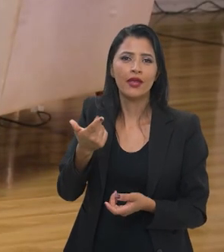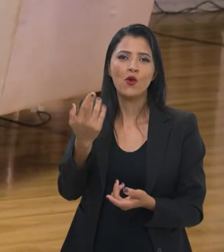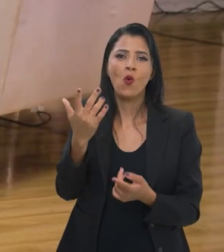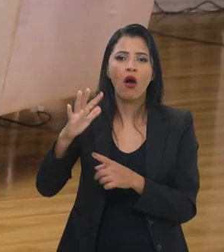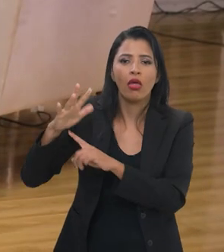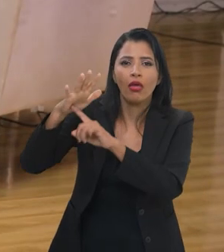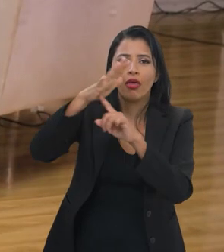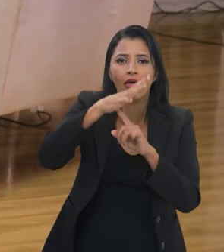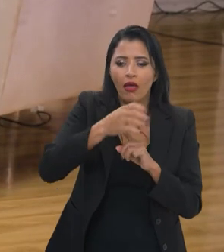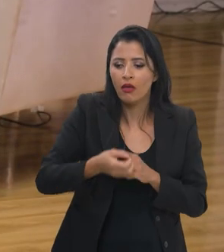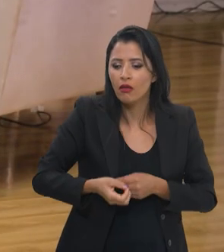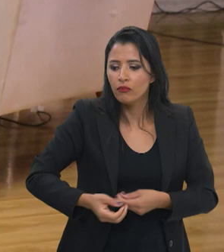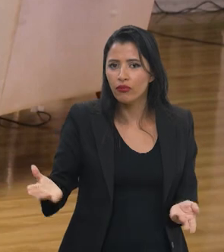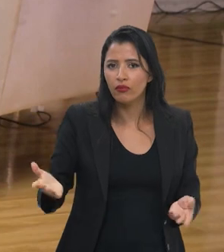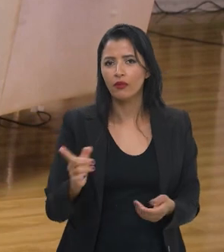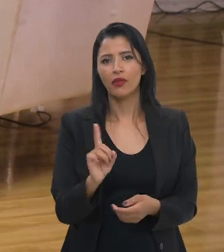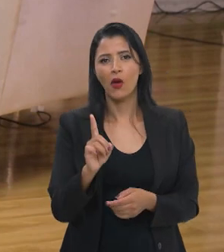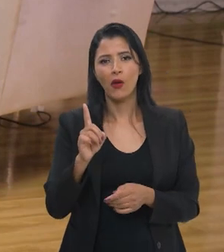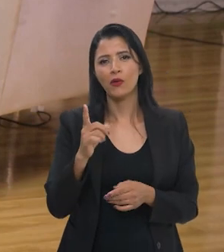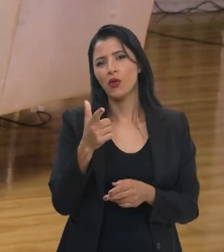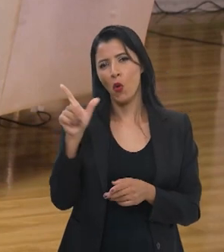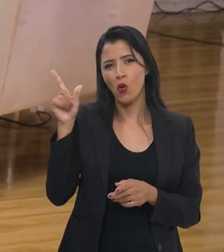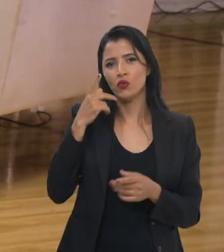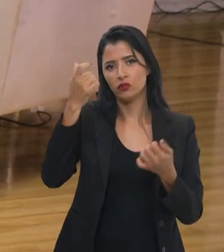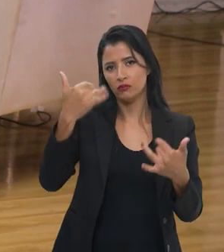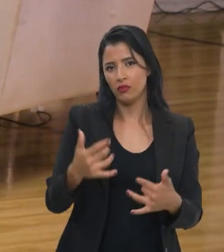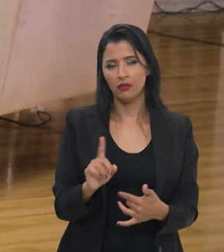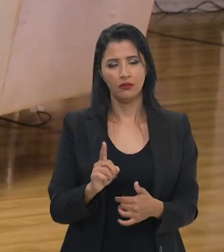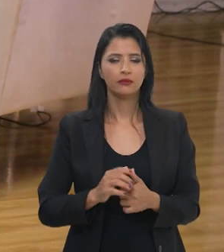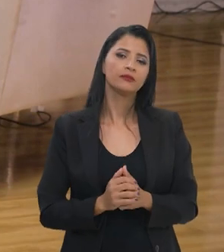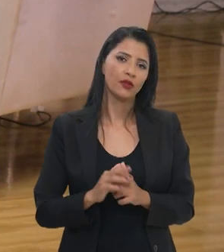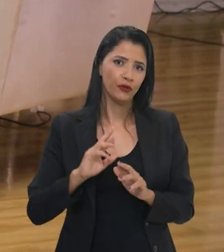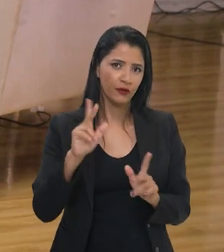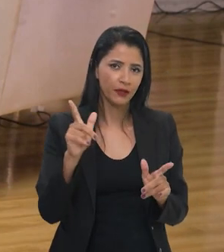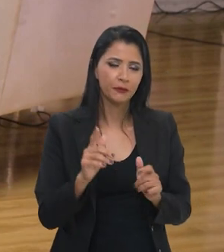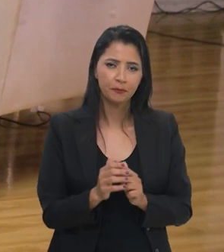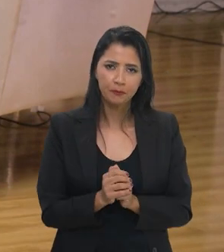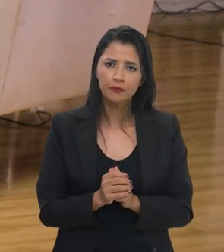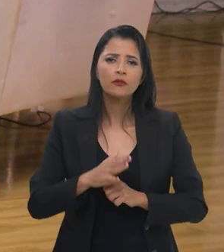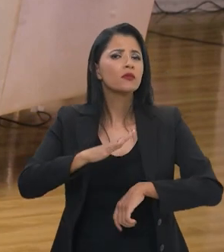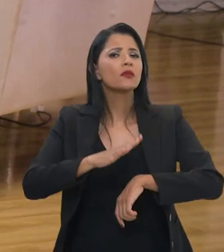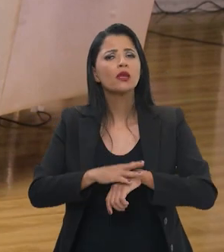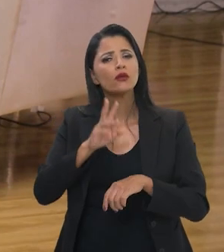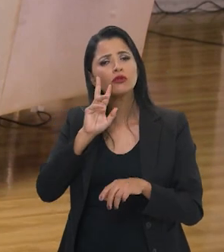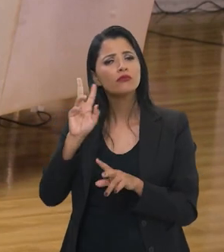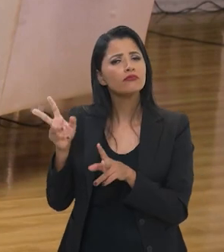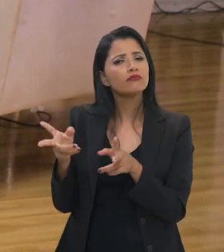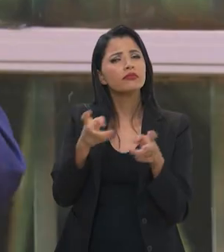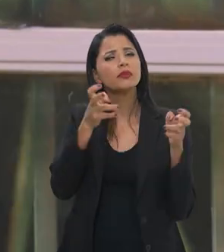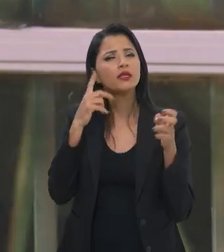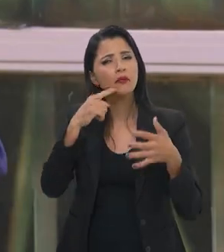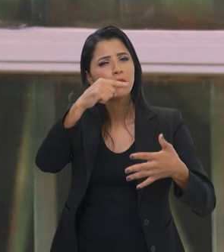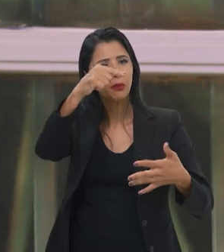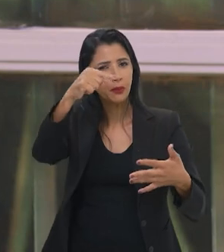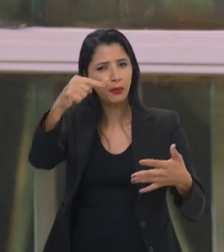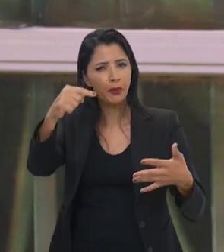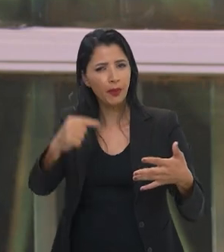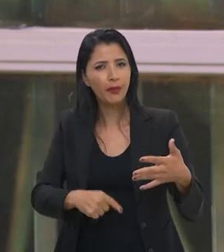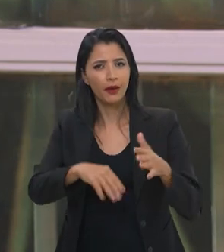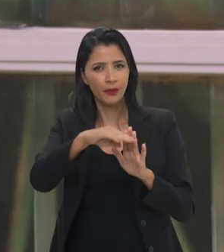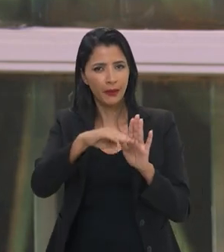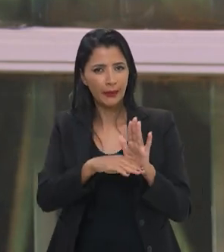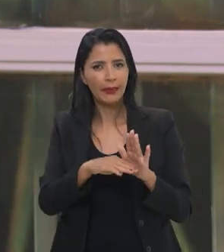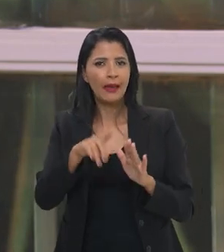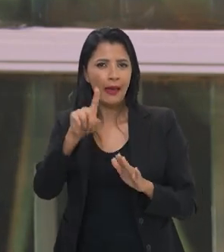dinheiro de helicóptero como alguns muitas vezes colocam e quando a gente olha para é esse conjunto